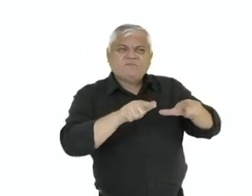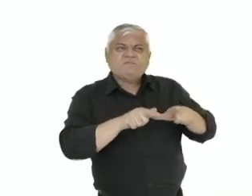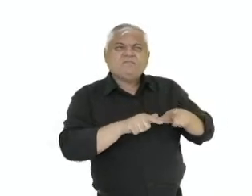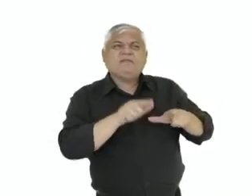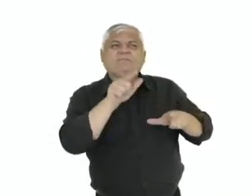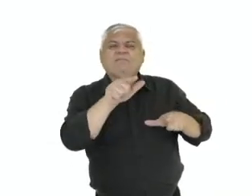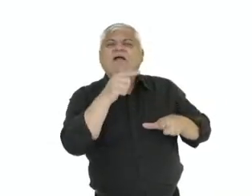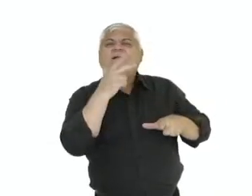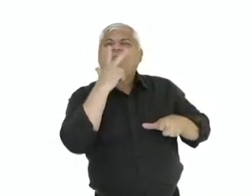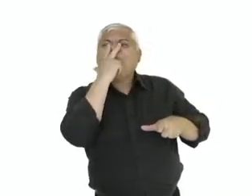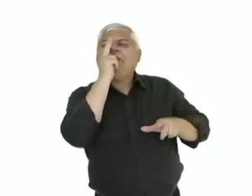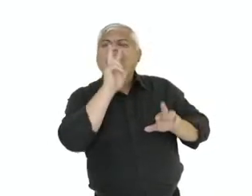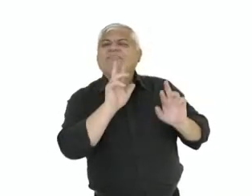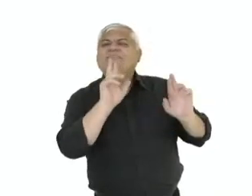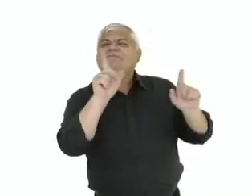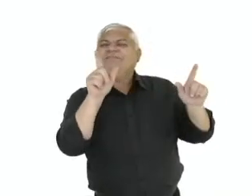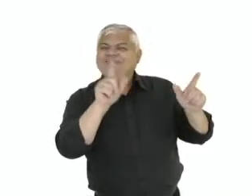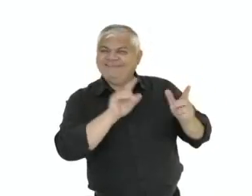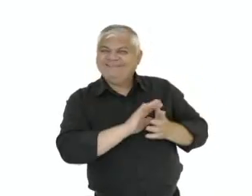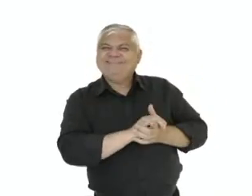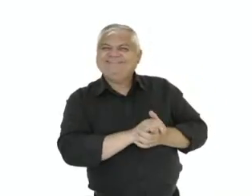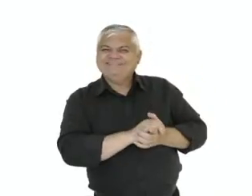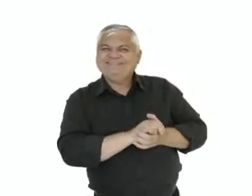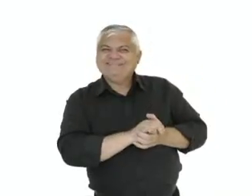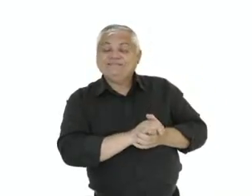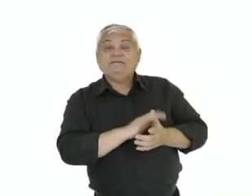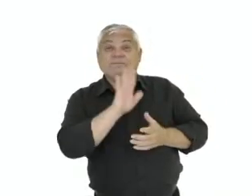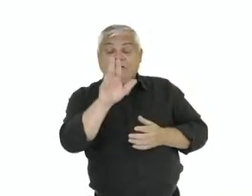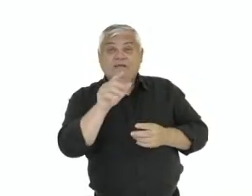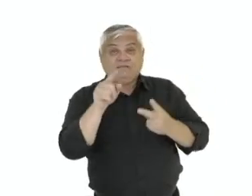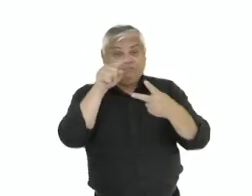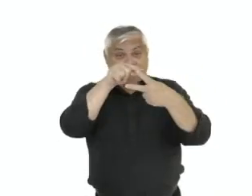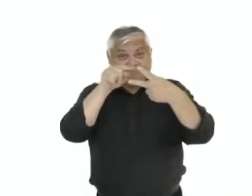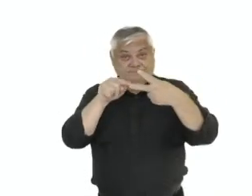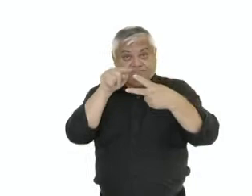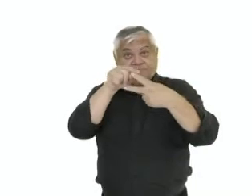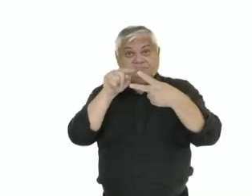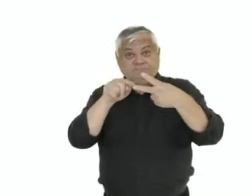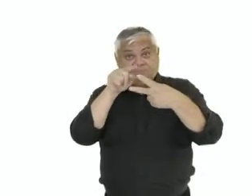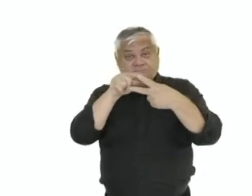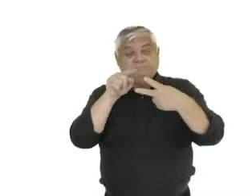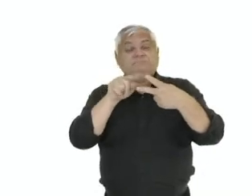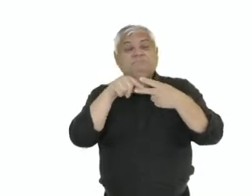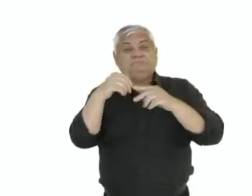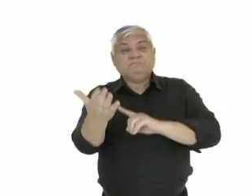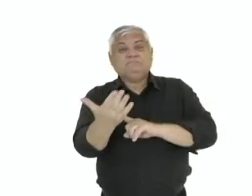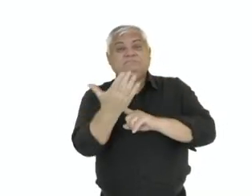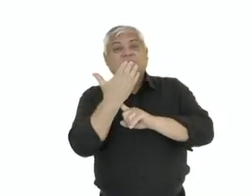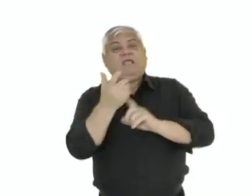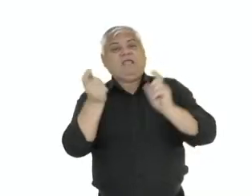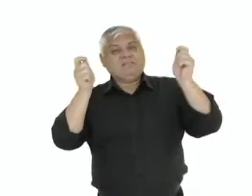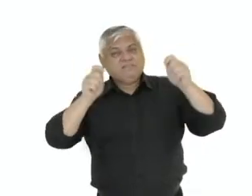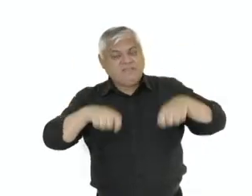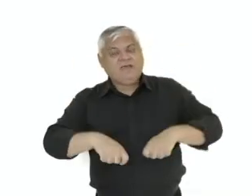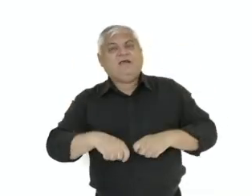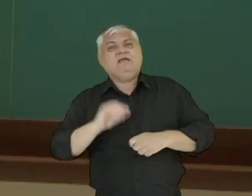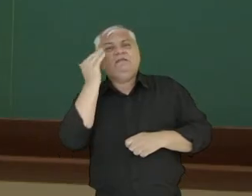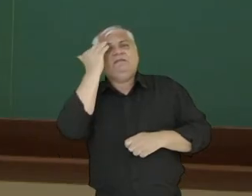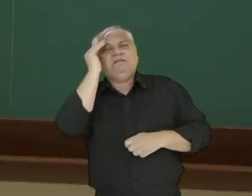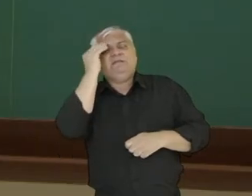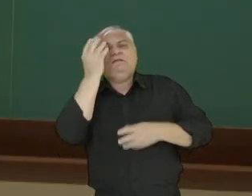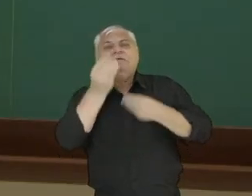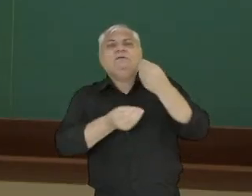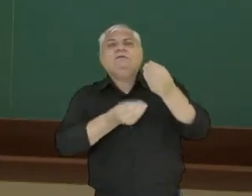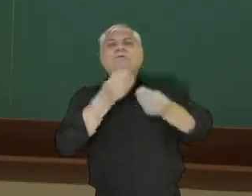de uma forma um pouco diferente. Mas essas duas imagens, elas auxiliam os gestores justamente